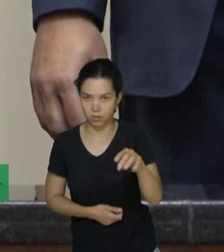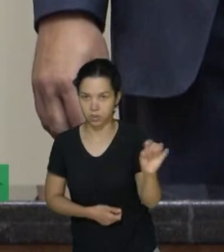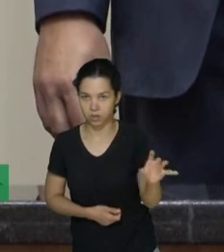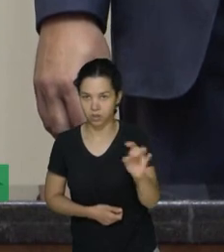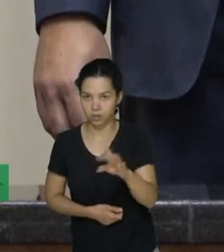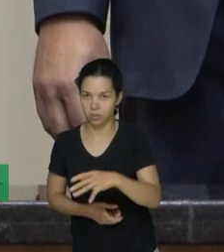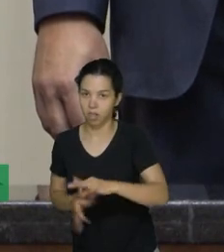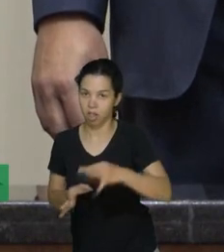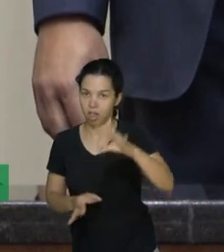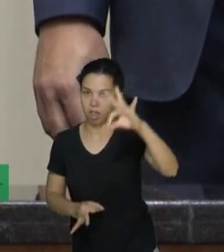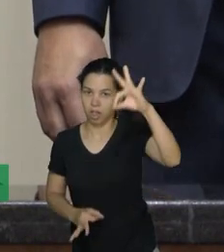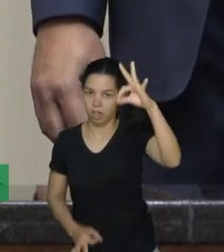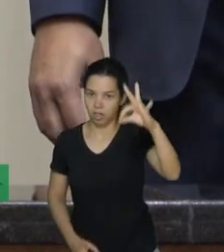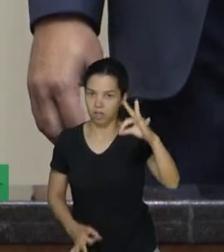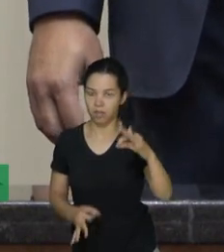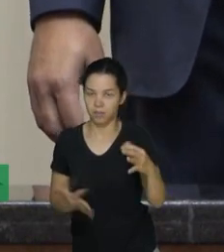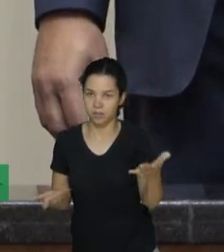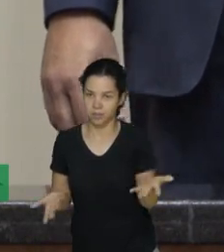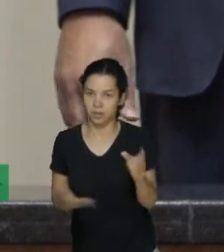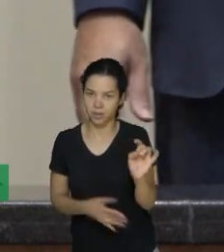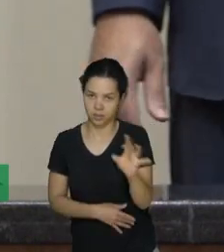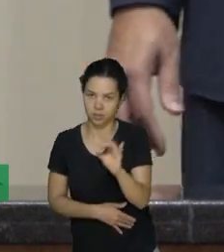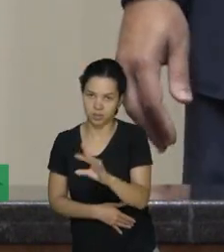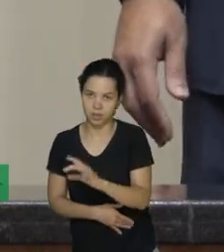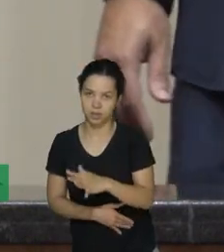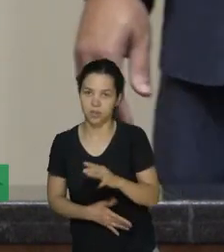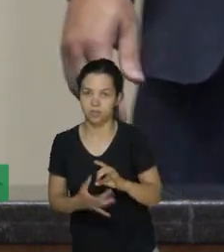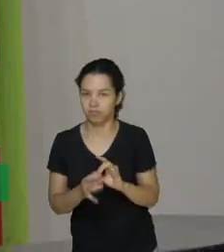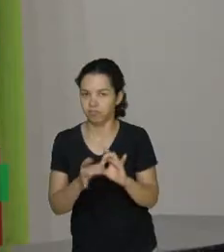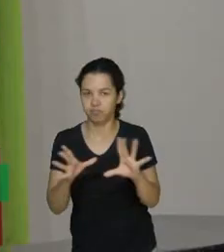eu dei até agora 10, cada um fica à vontade. Tá?